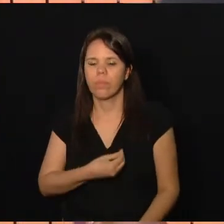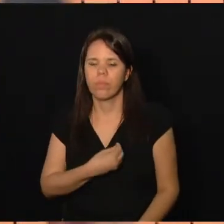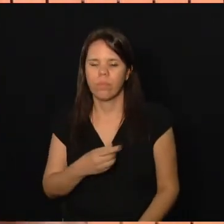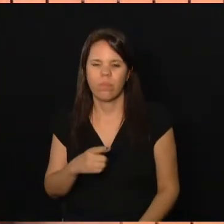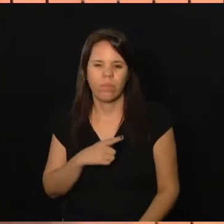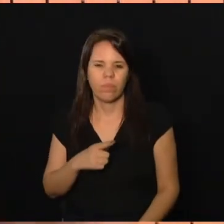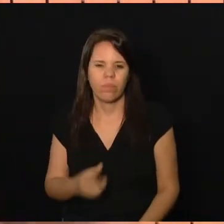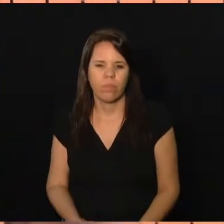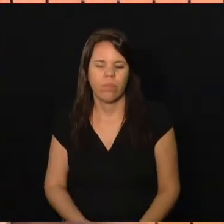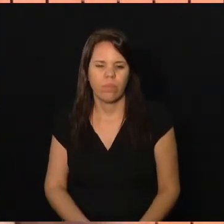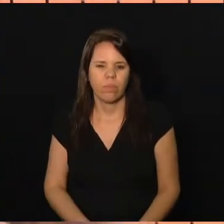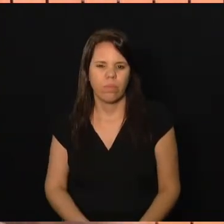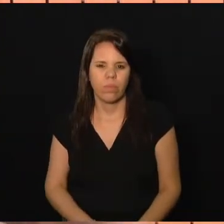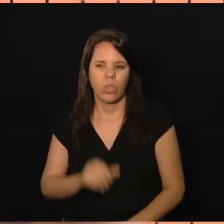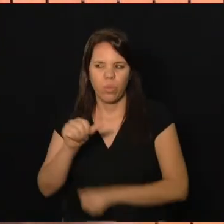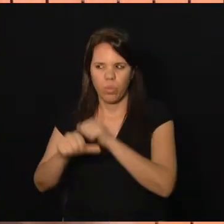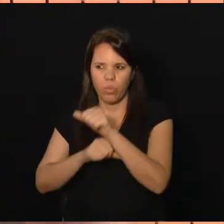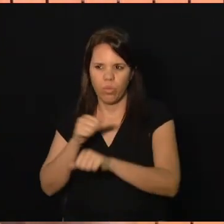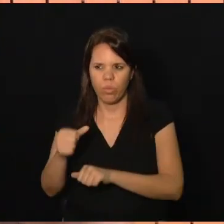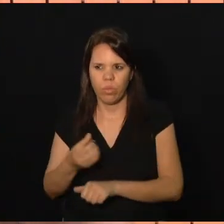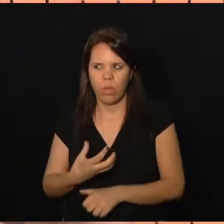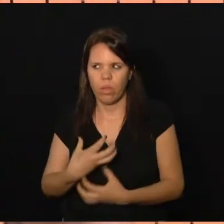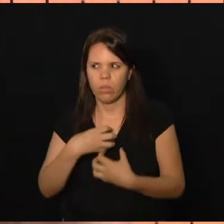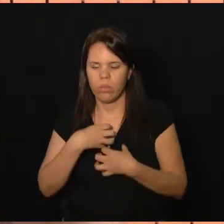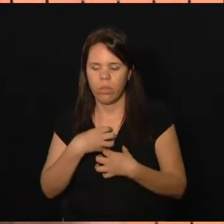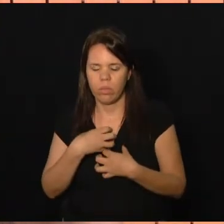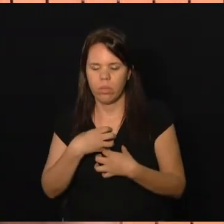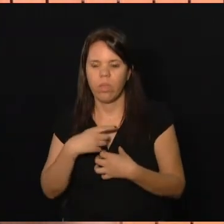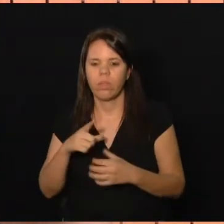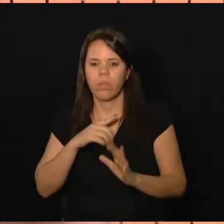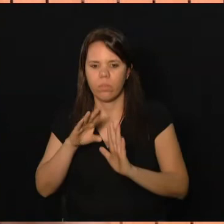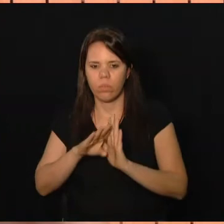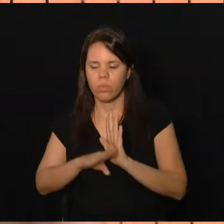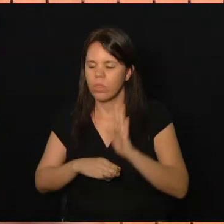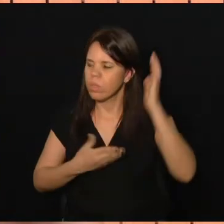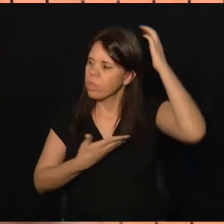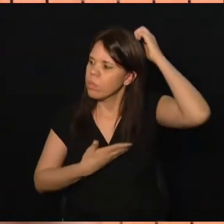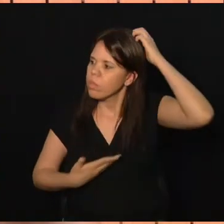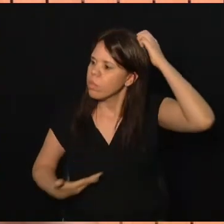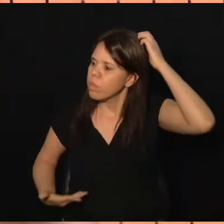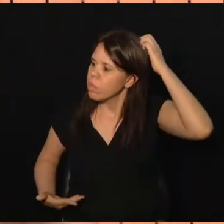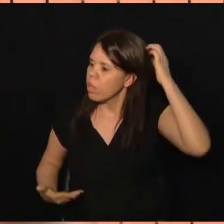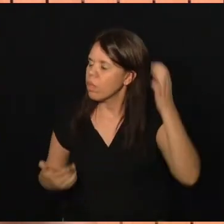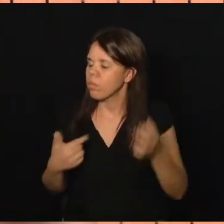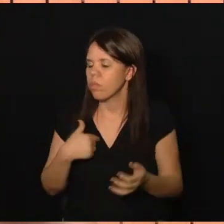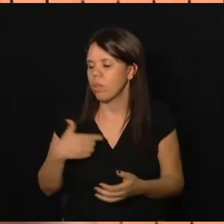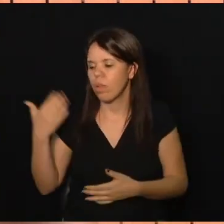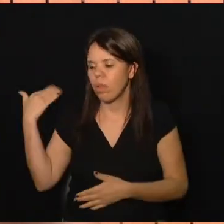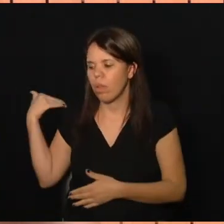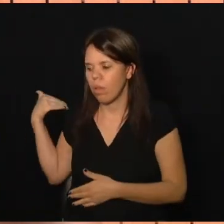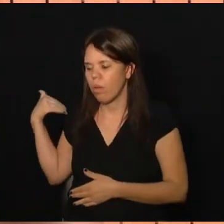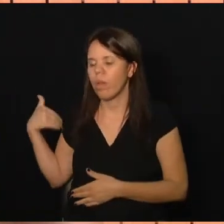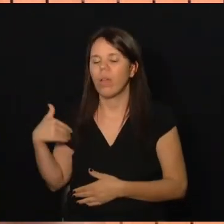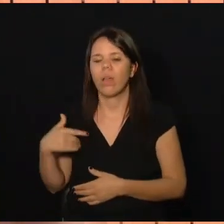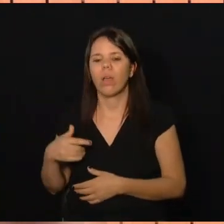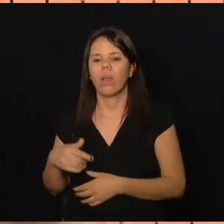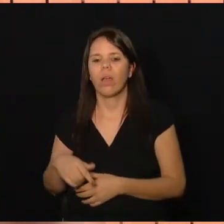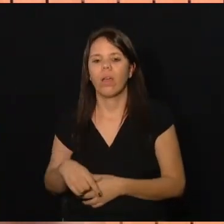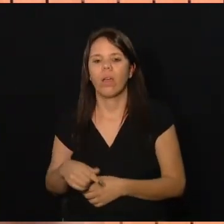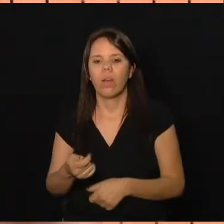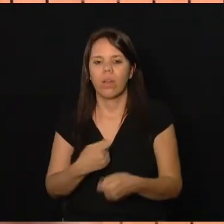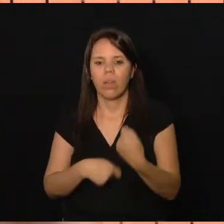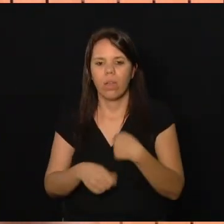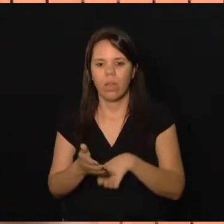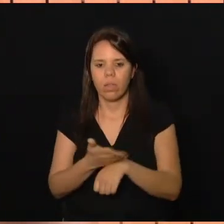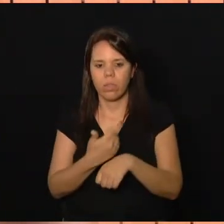quadro, né? Reverter, por isso que o programa do Estado, que eu coordenei antes de ser vereador, o nome